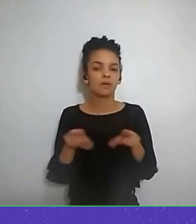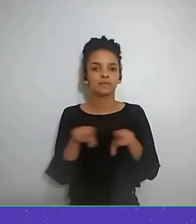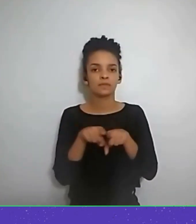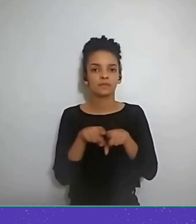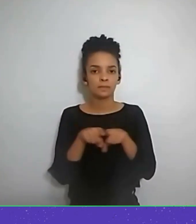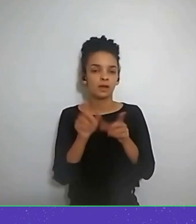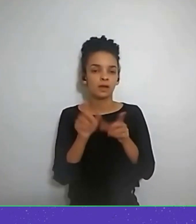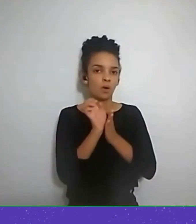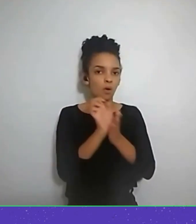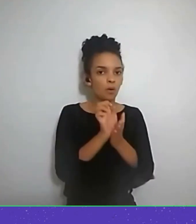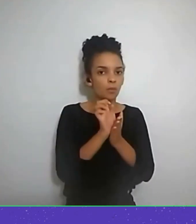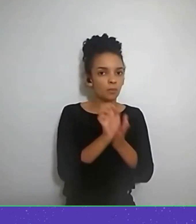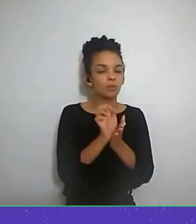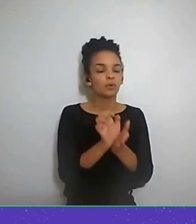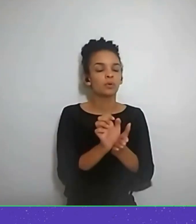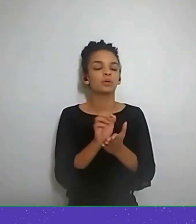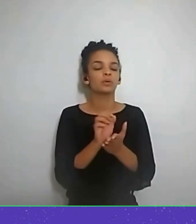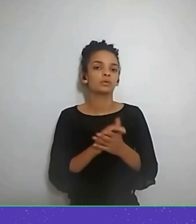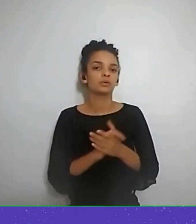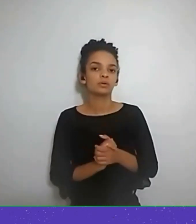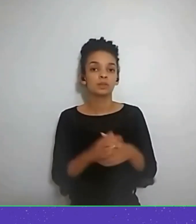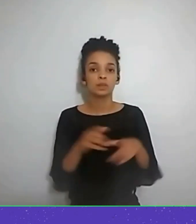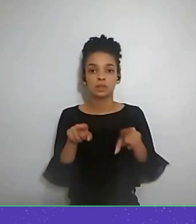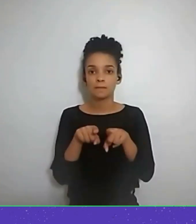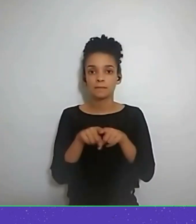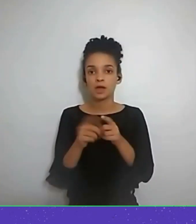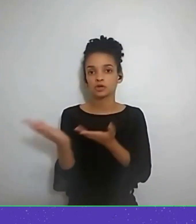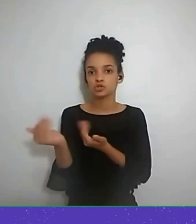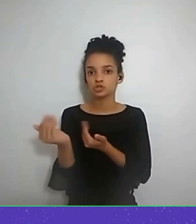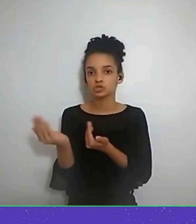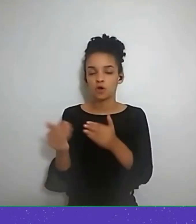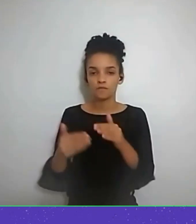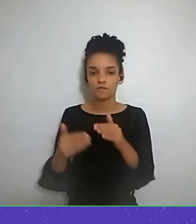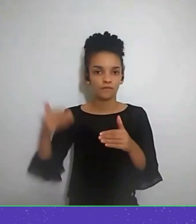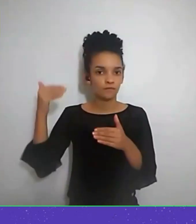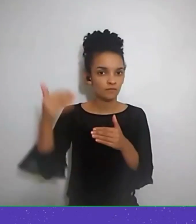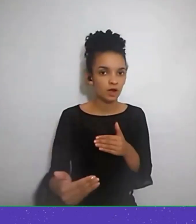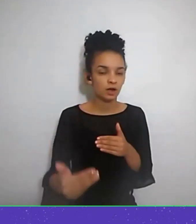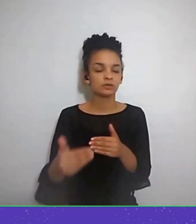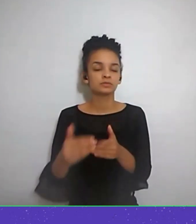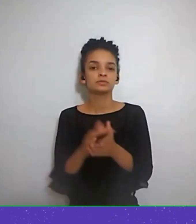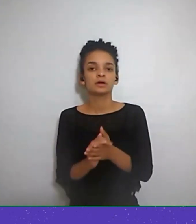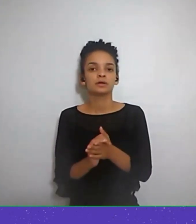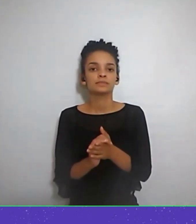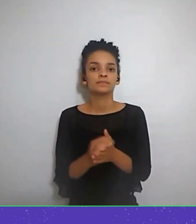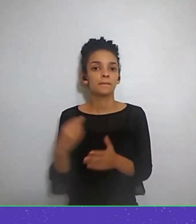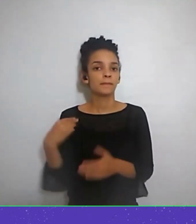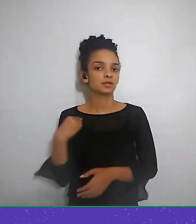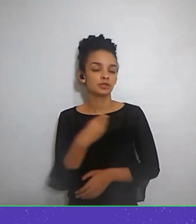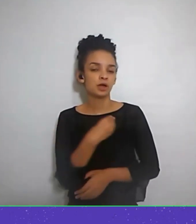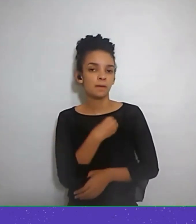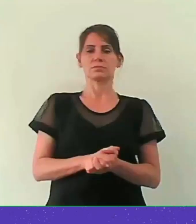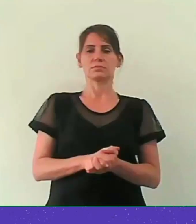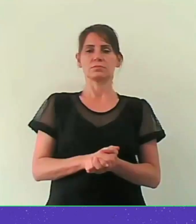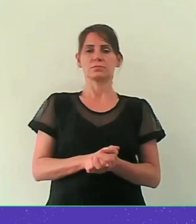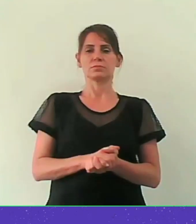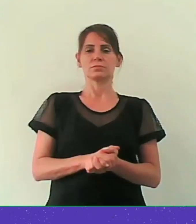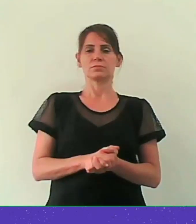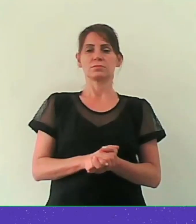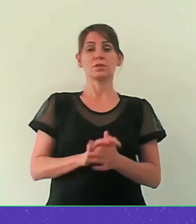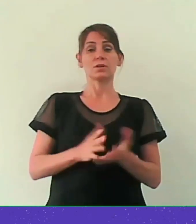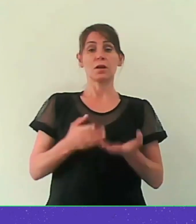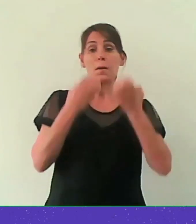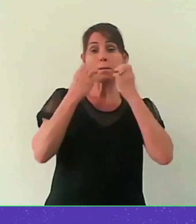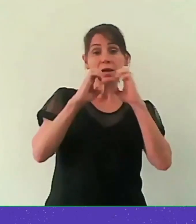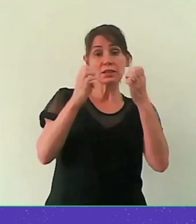dinâmica, Avança Jovem, Ministério das Mulheres, Rede de Cuidado, pregação do